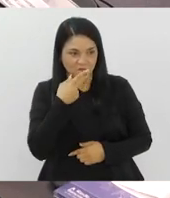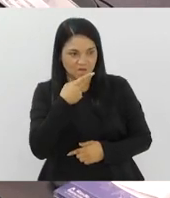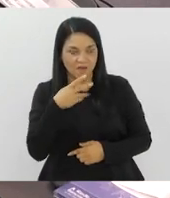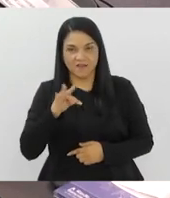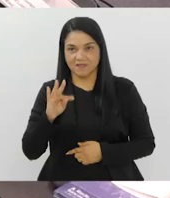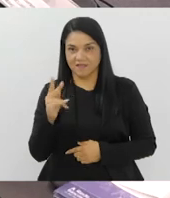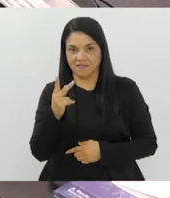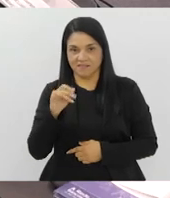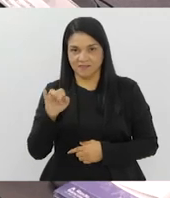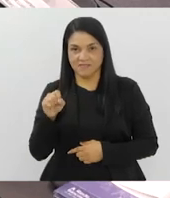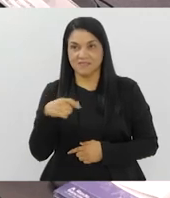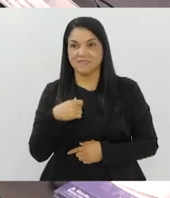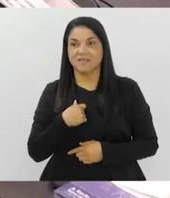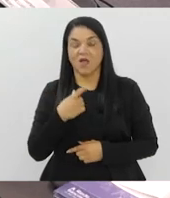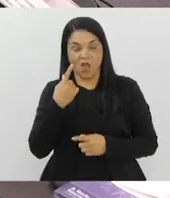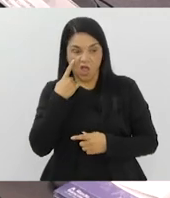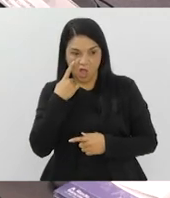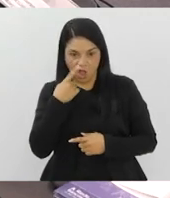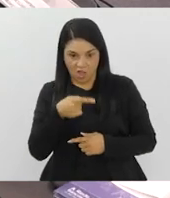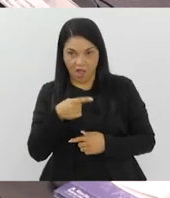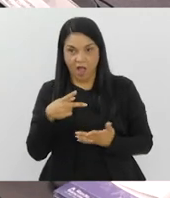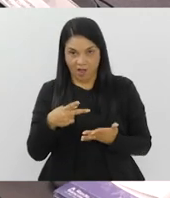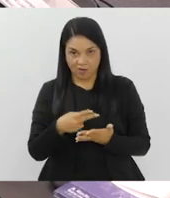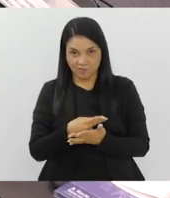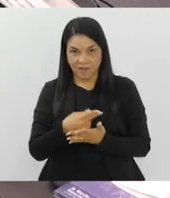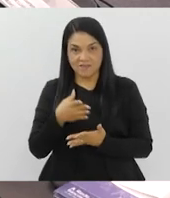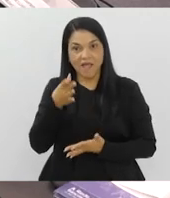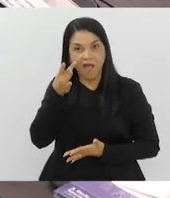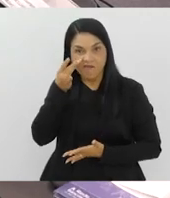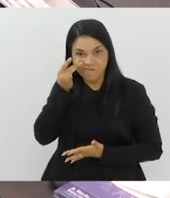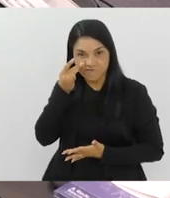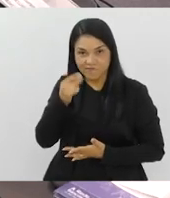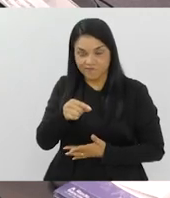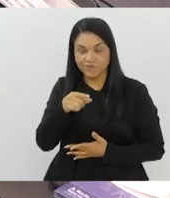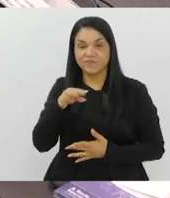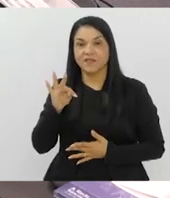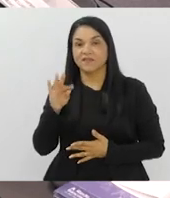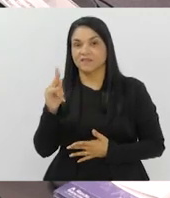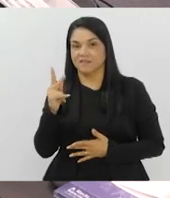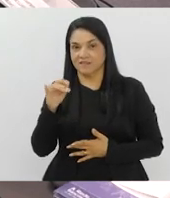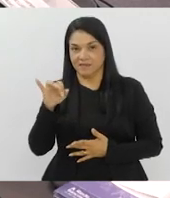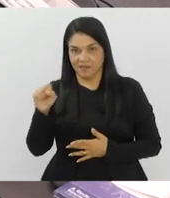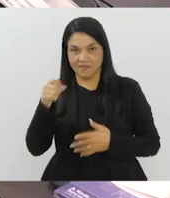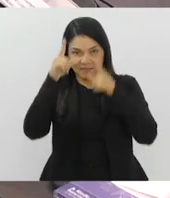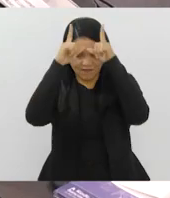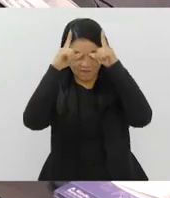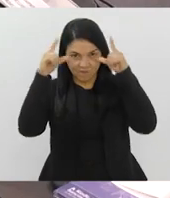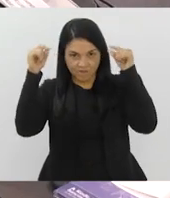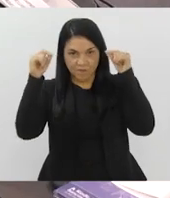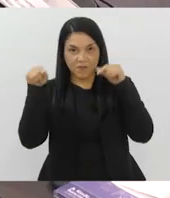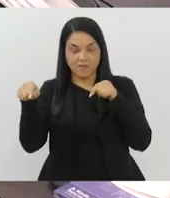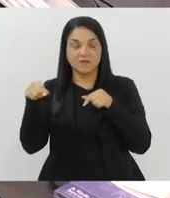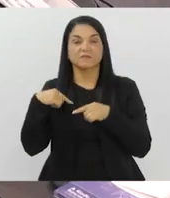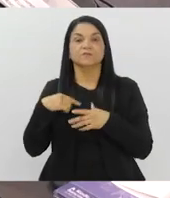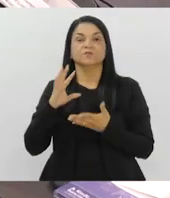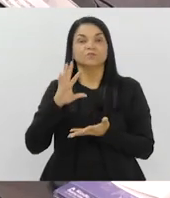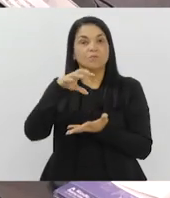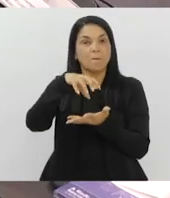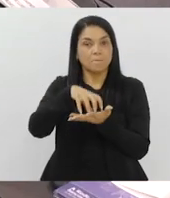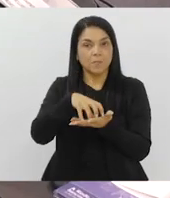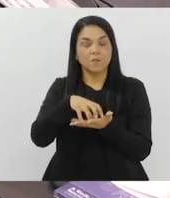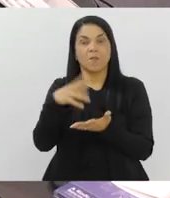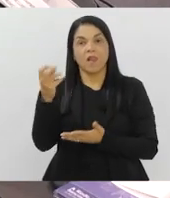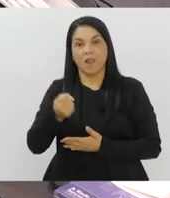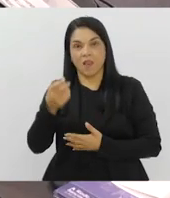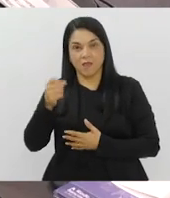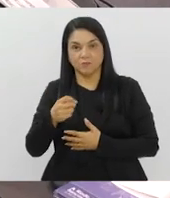favor. Vocês verem aqui, ó, as coisas acontecem ao vivo. A Thaís Queiroz, que é enfermeira do Banco de Leite do Hospital Federal de Servidores do Estado, onde meus